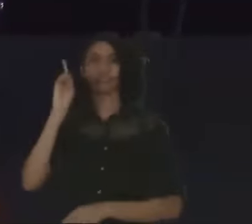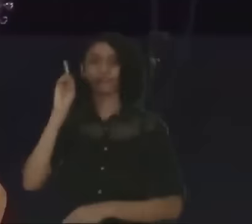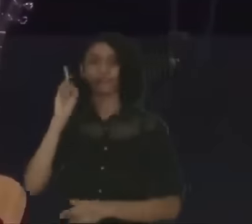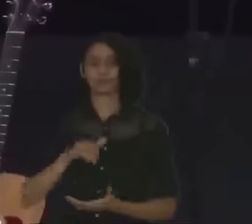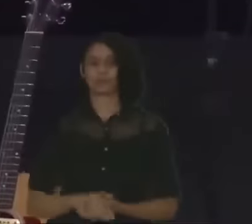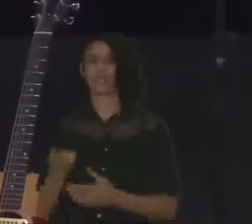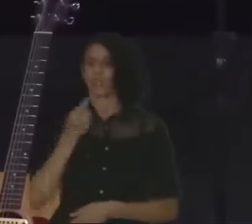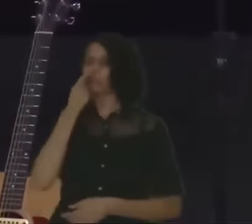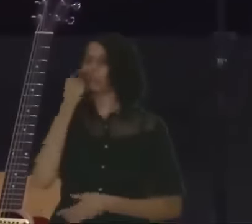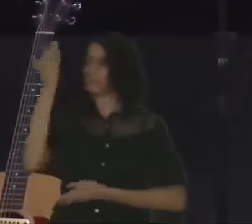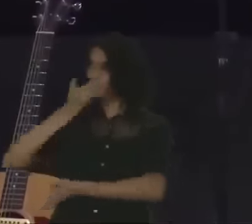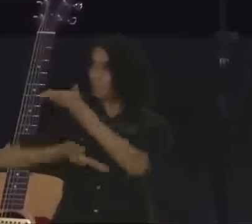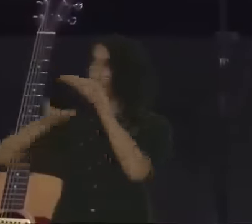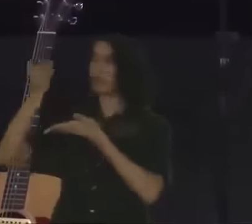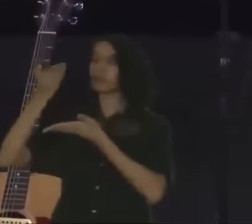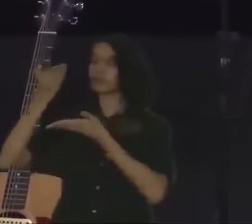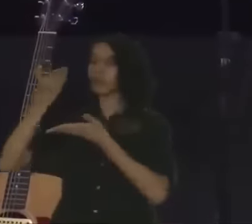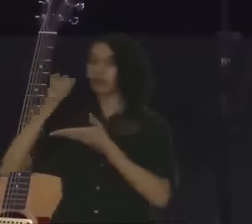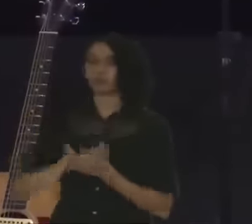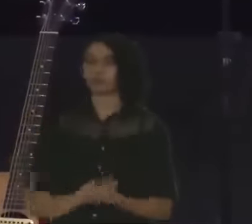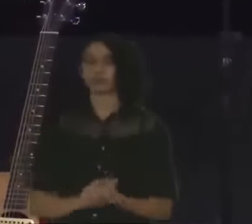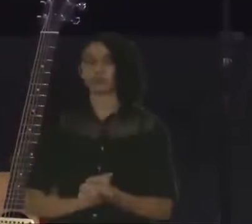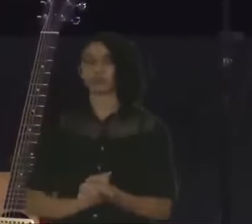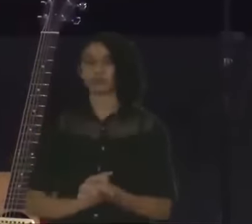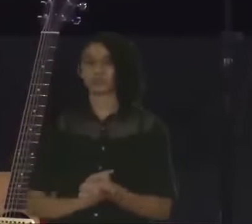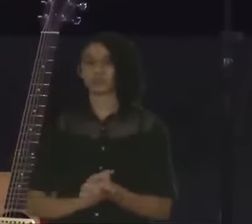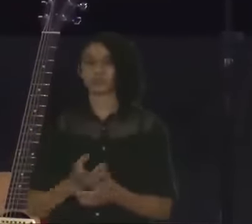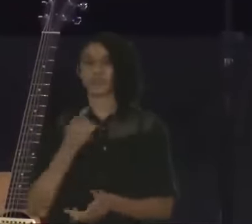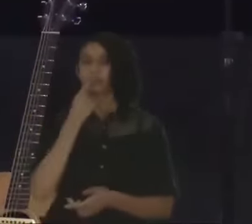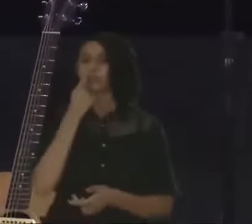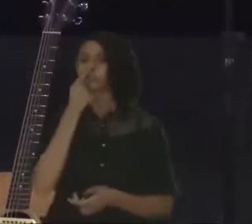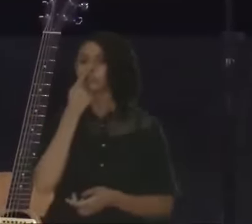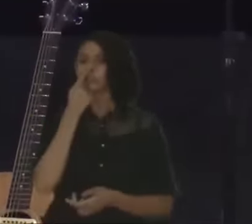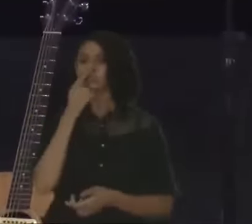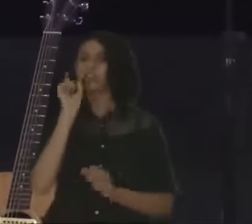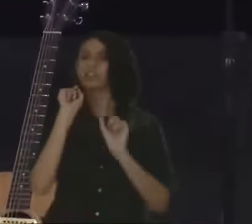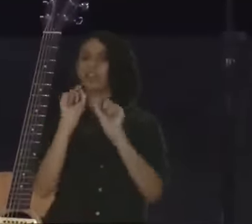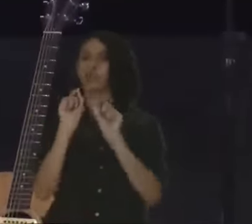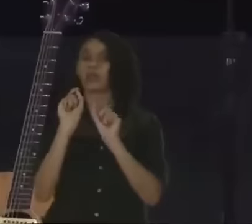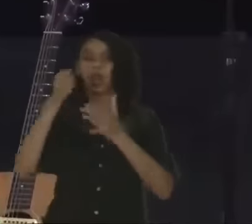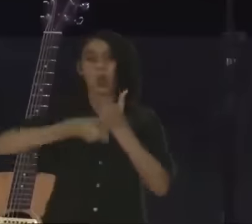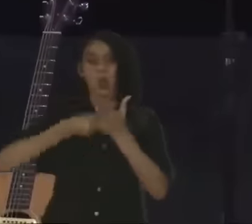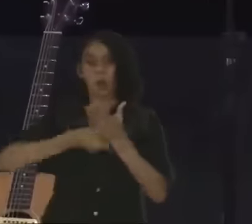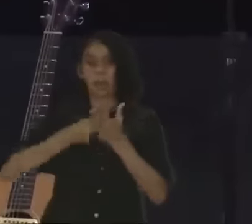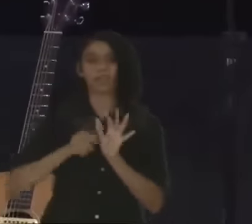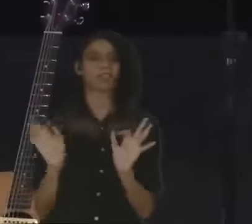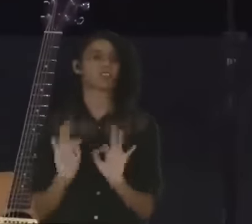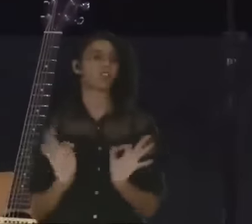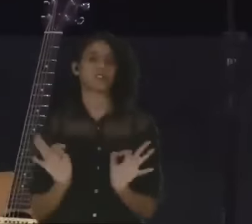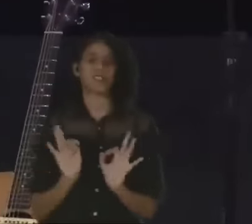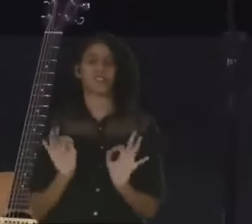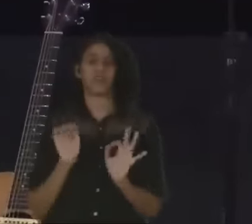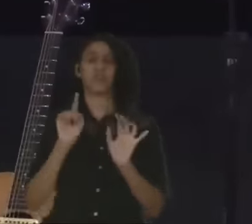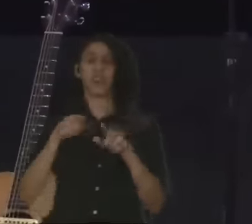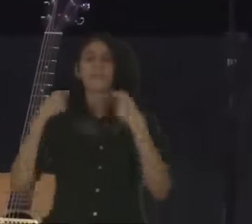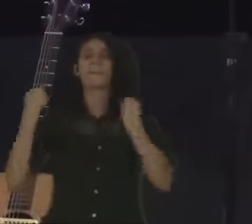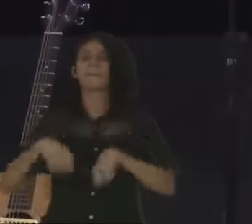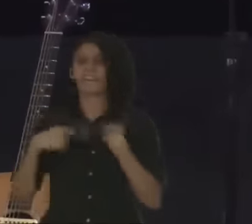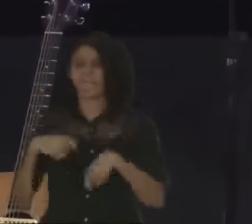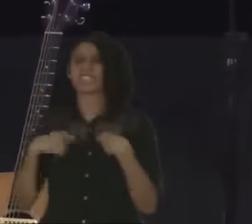intimidade com Deus é sobre isso intimidade com Deus não é sobre obrigação é sobre necessidade